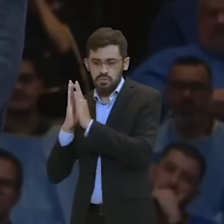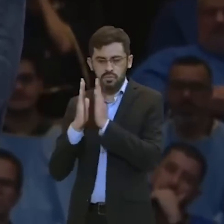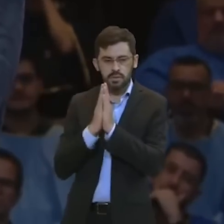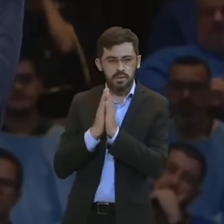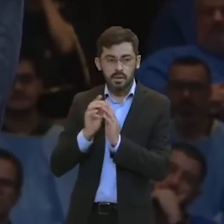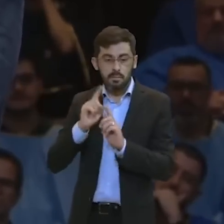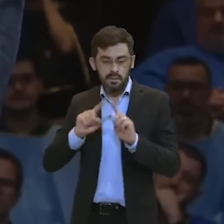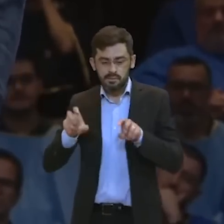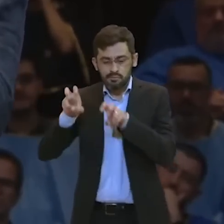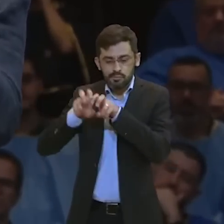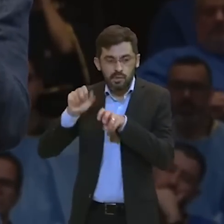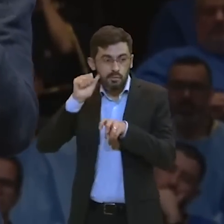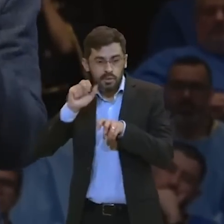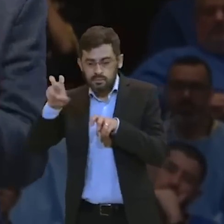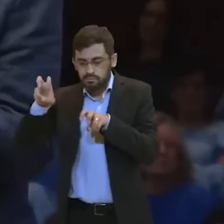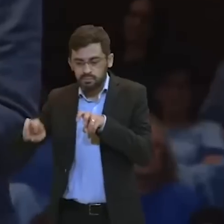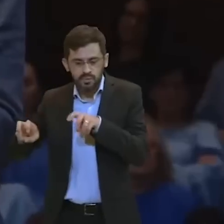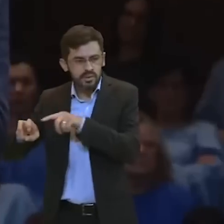simples,